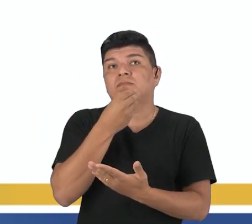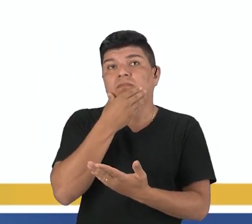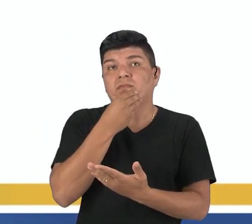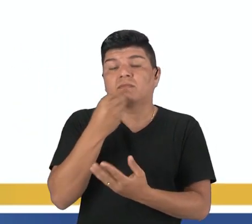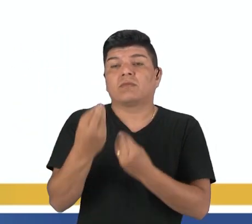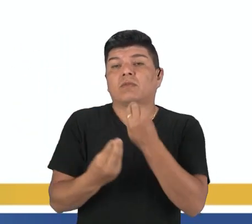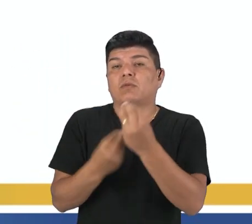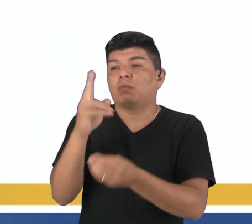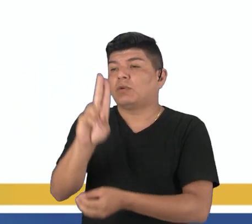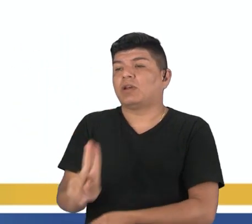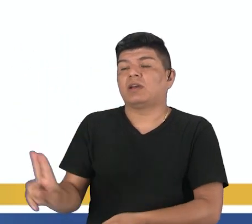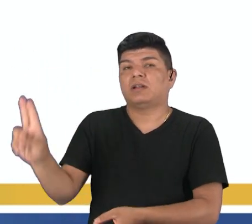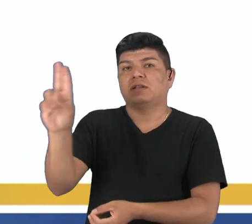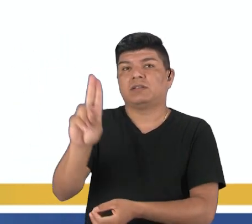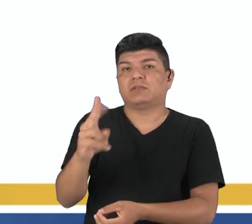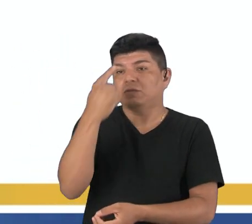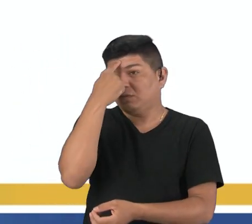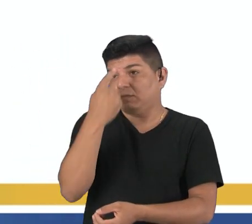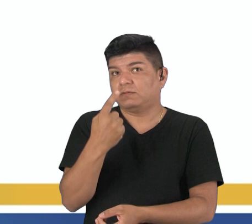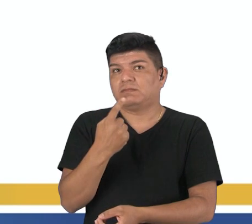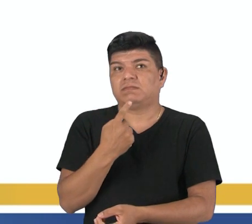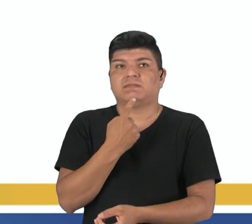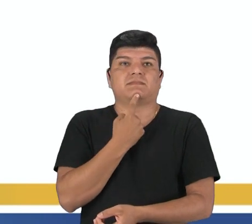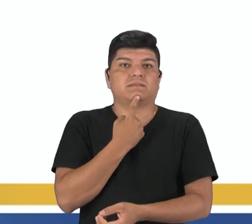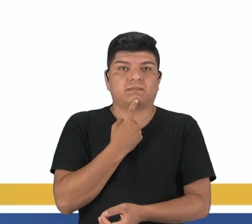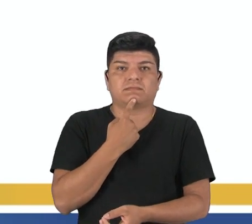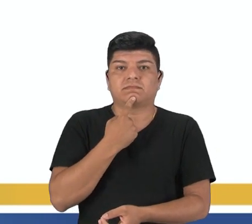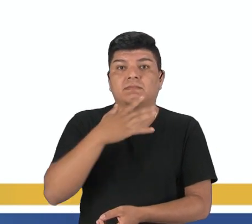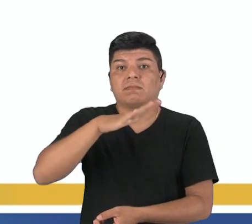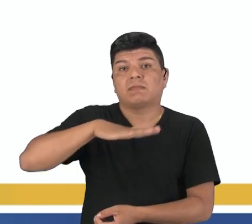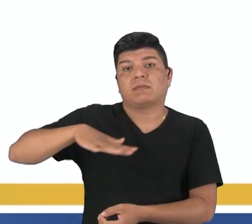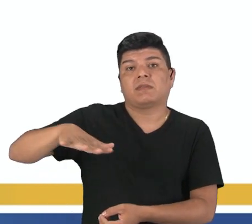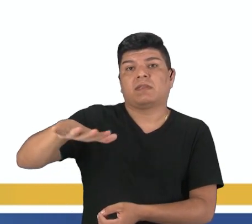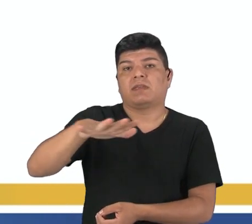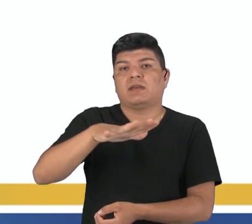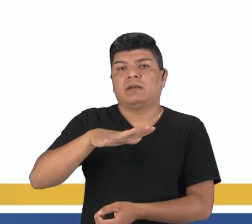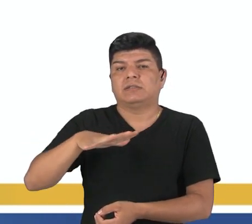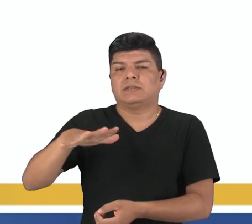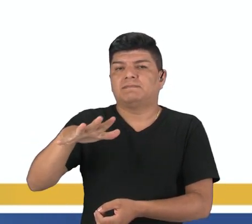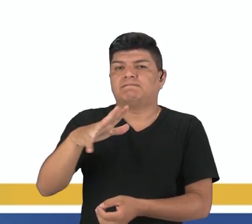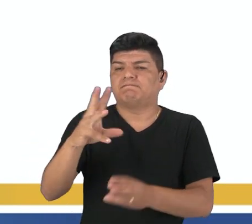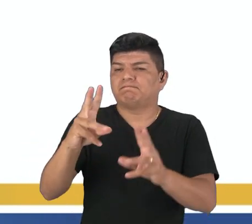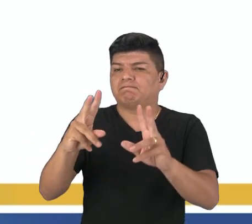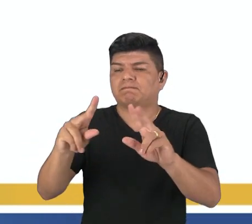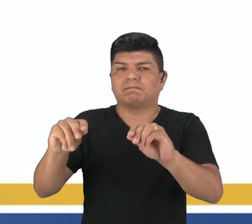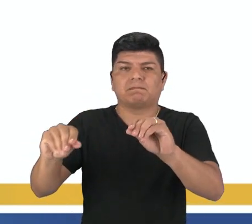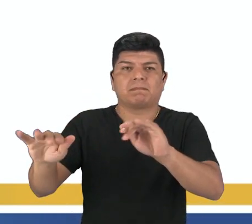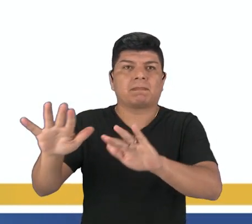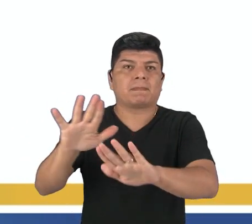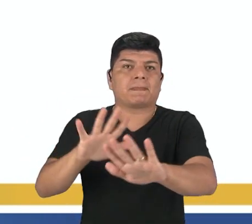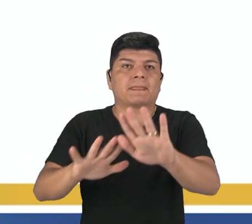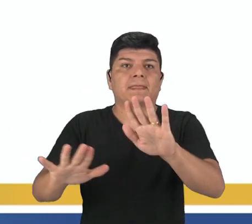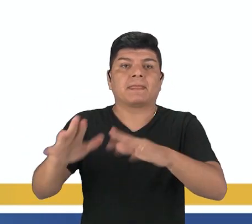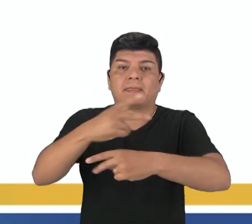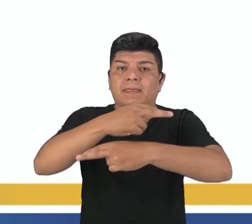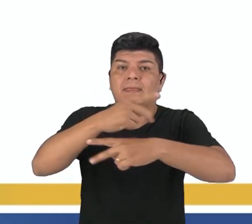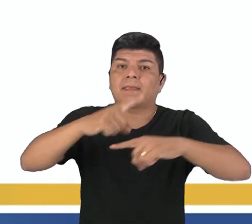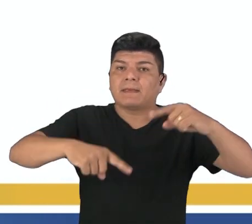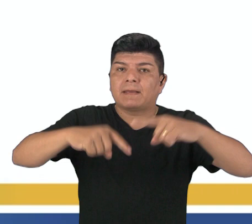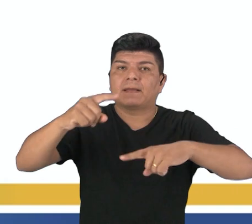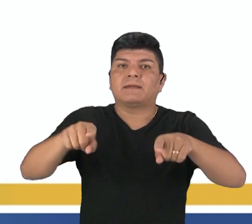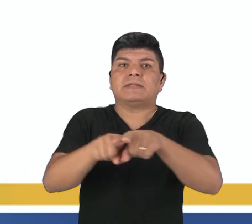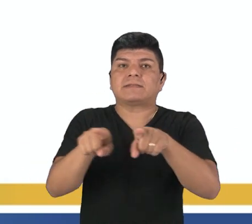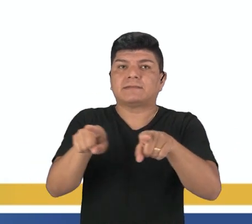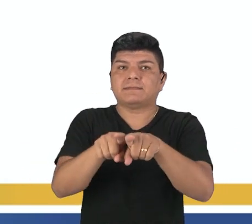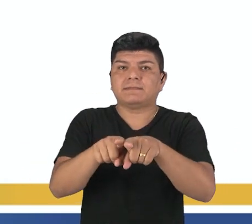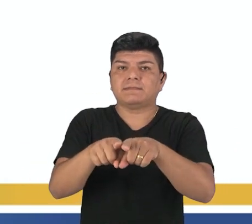ele trabalha essa imagem, essas superfícies, como ele explora a textura desses materiais. Quando você